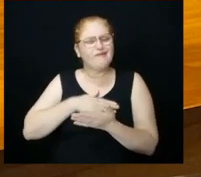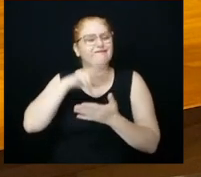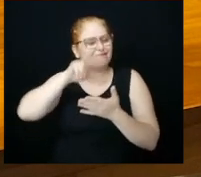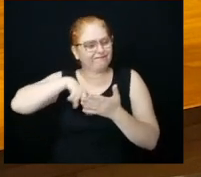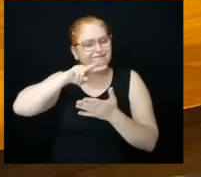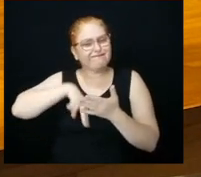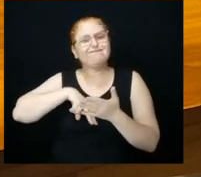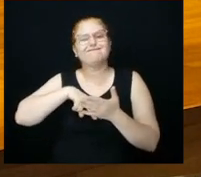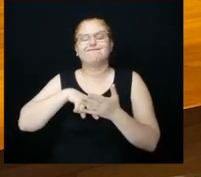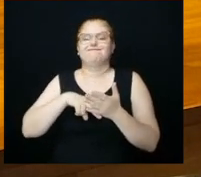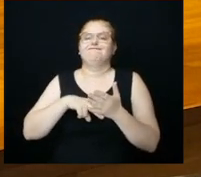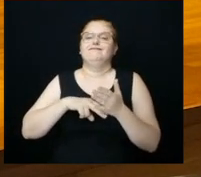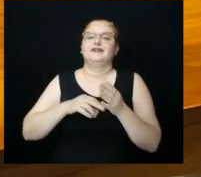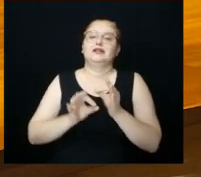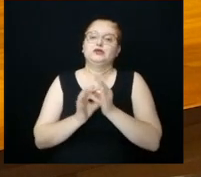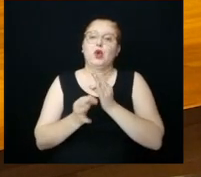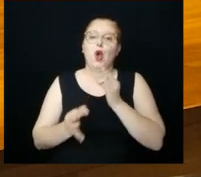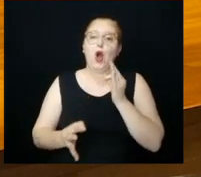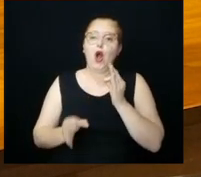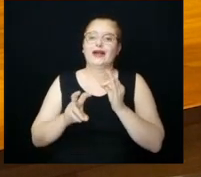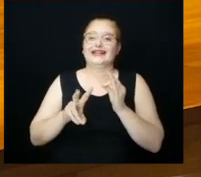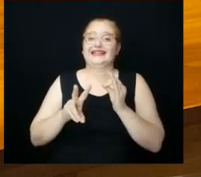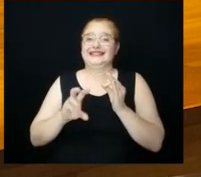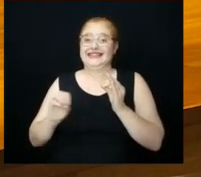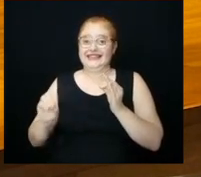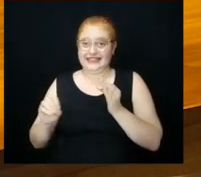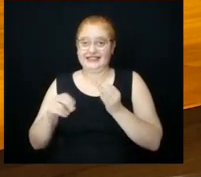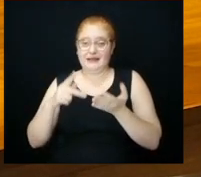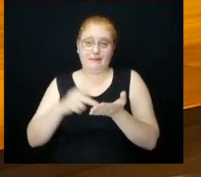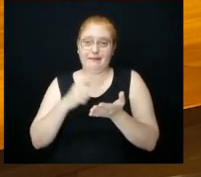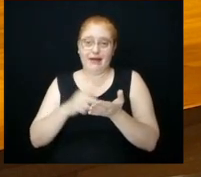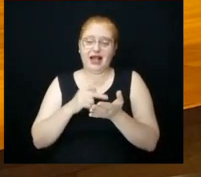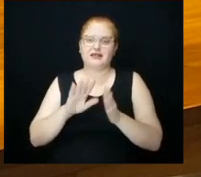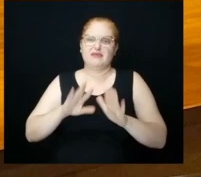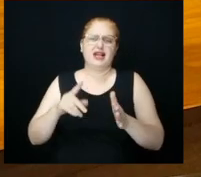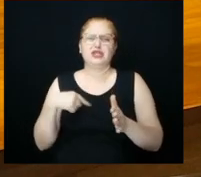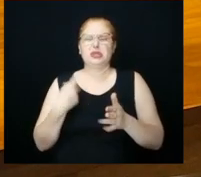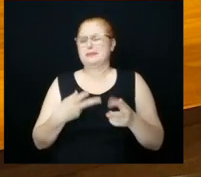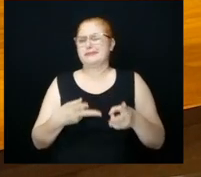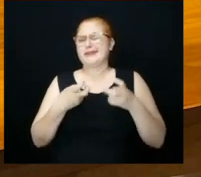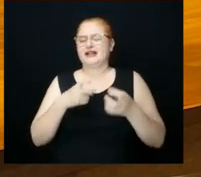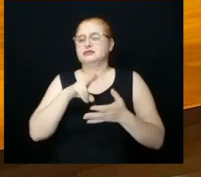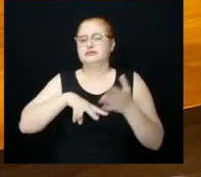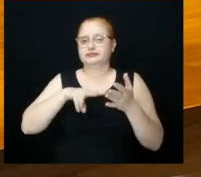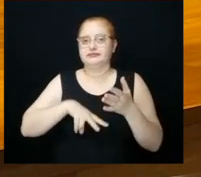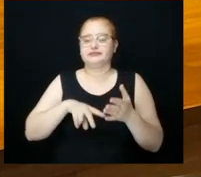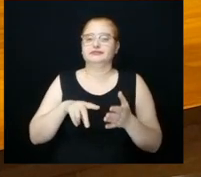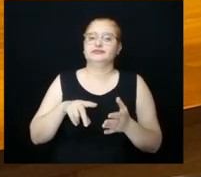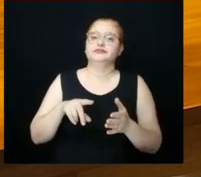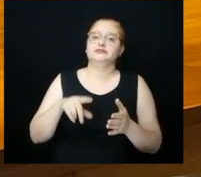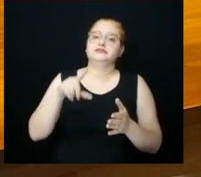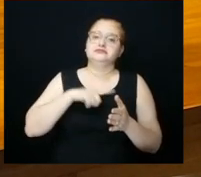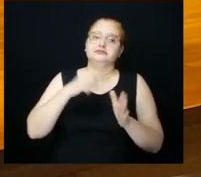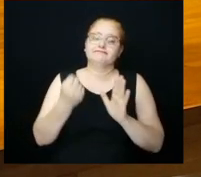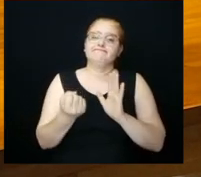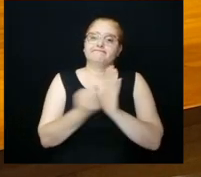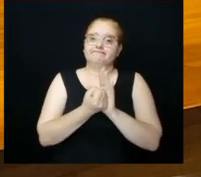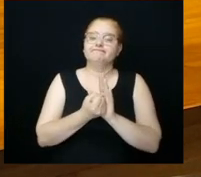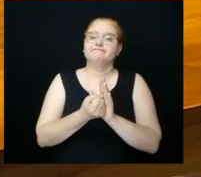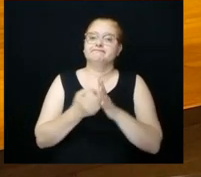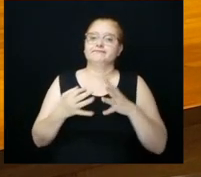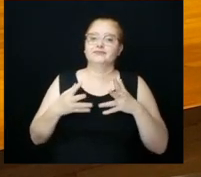livro extenso, ele tem 500 páginas, mas a gente não sente ler. Então, e ele é muito emblemático de toda a